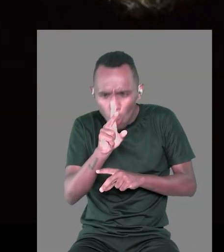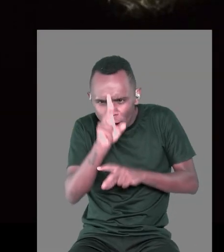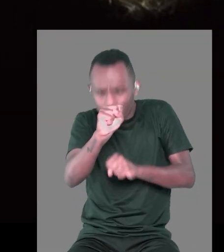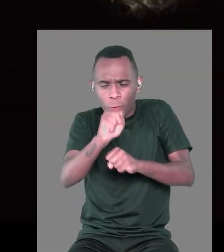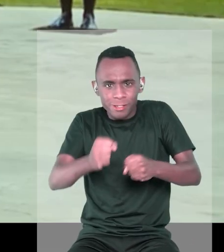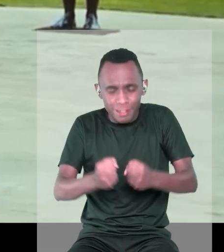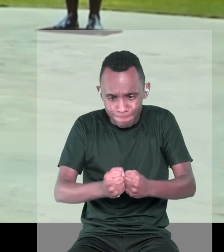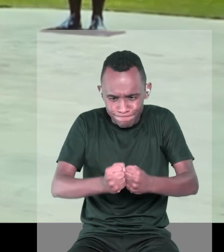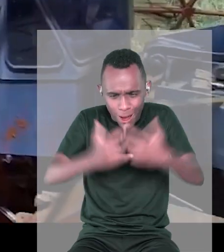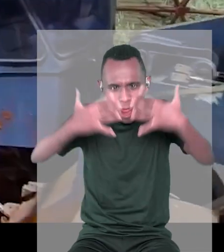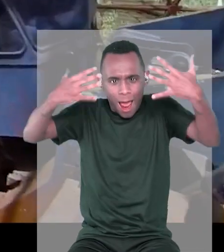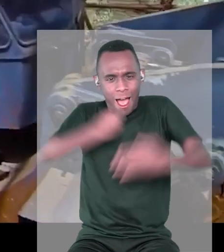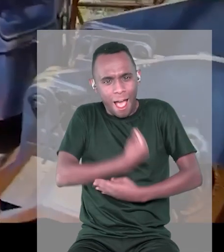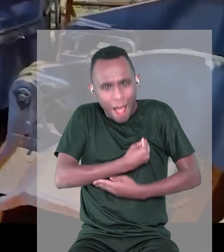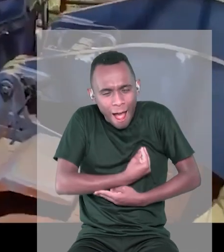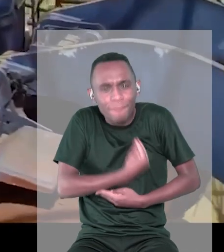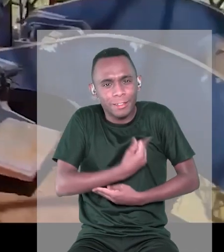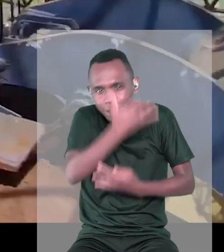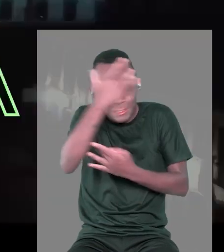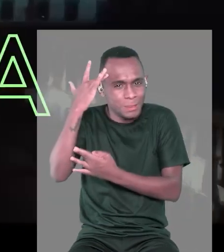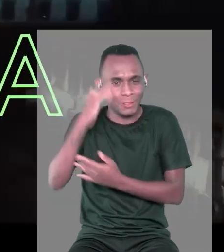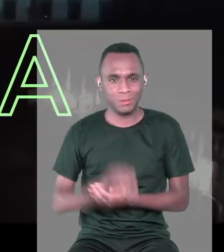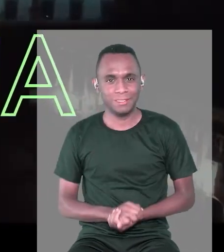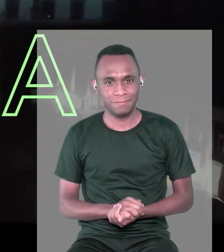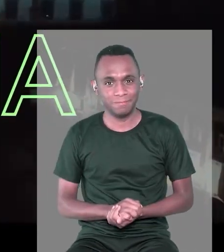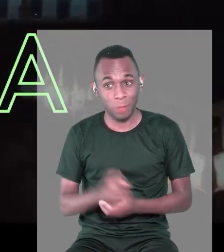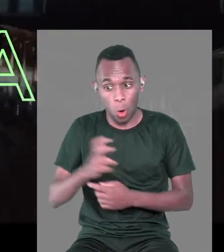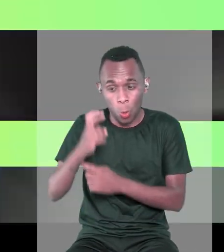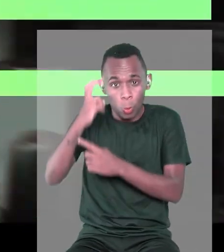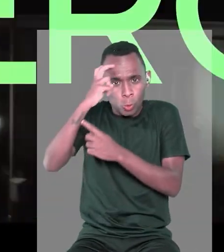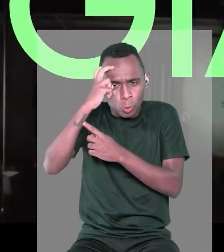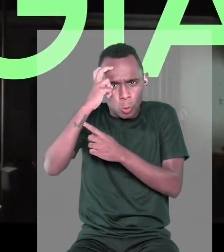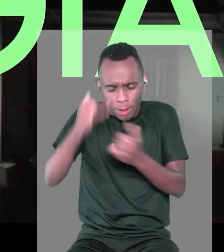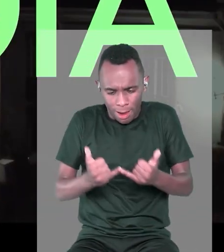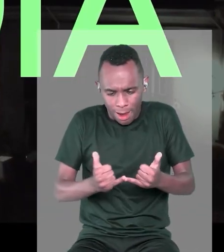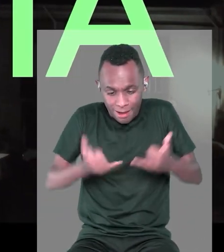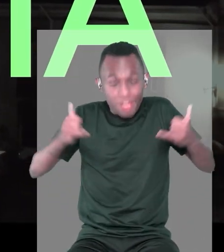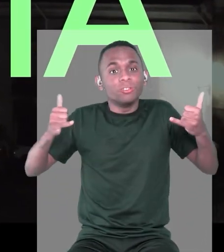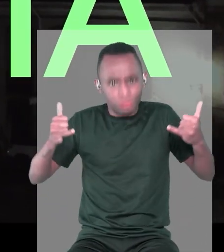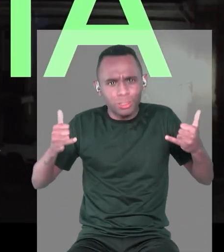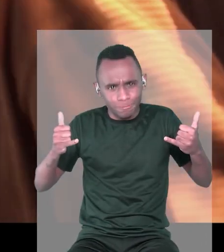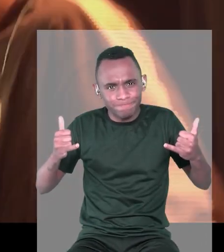força que ilumina a vida das pessoas. A cultura é uma